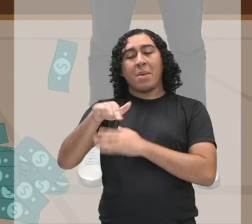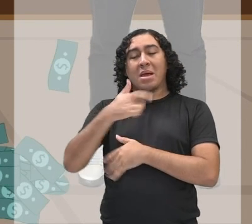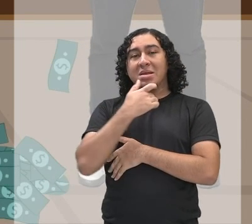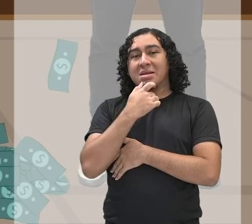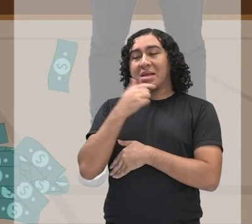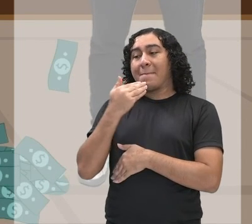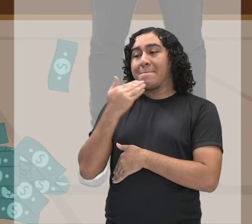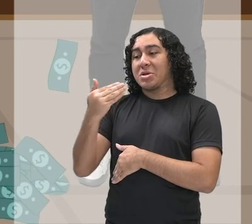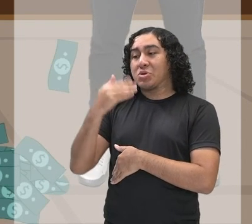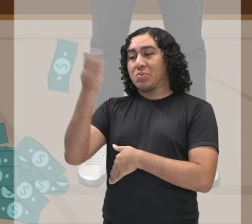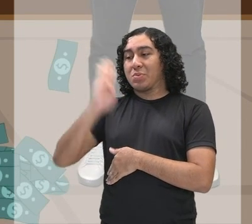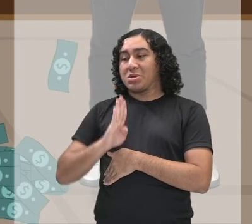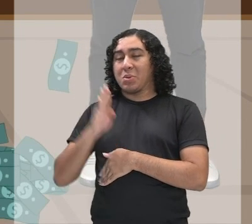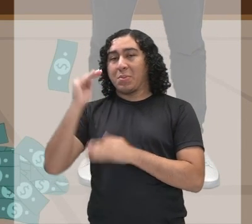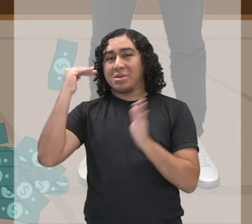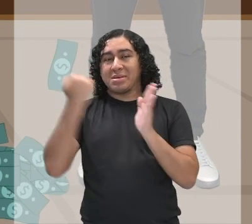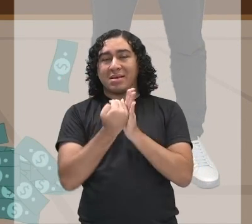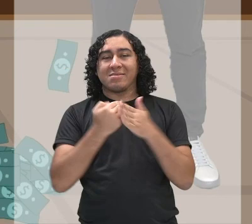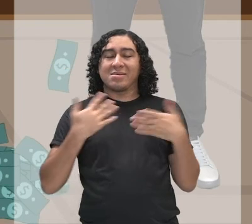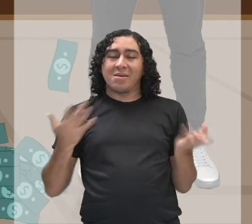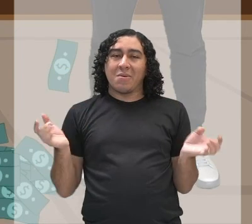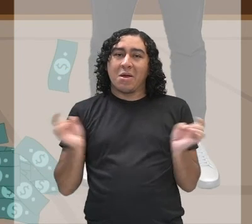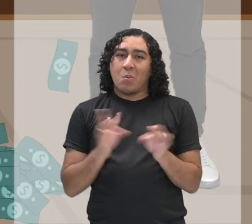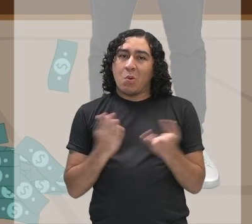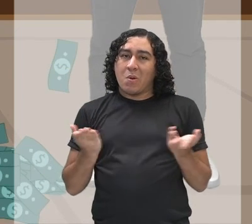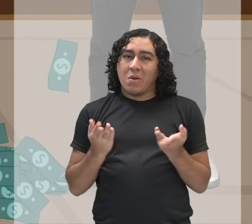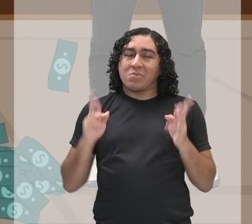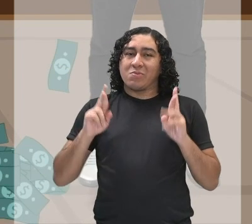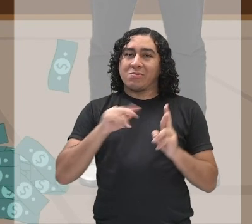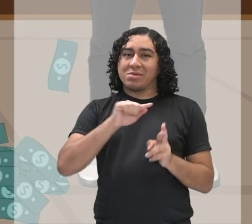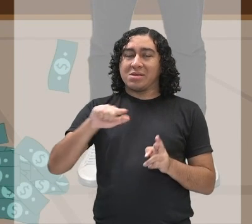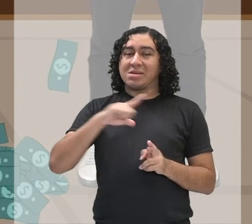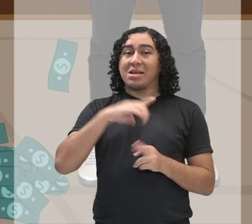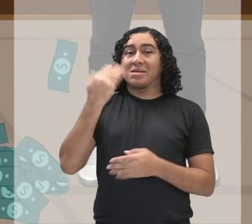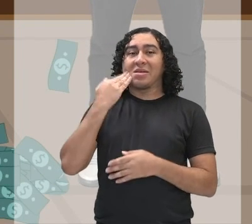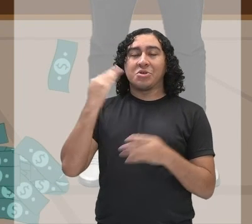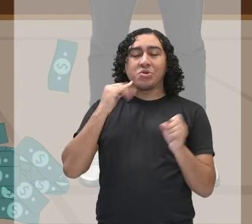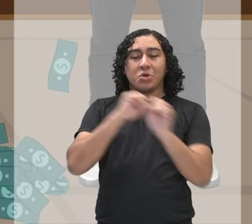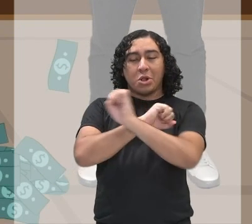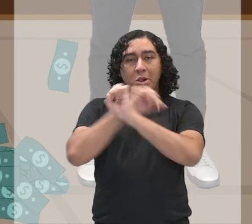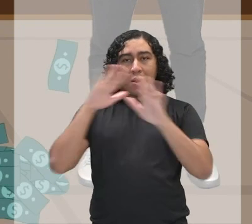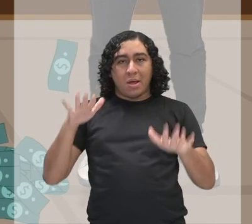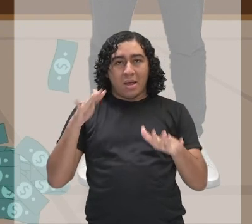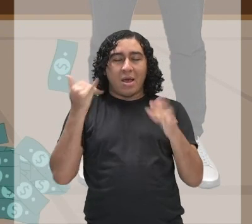Brasil. Gente, a gente fica por aqui, esperamos que vocês tenham entendido